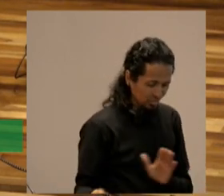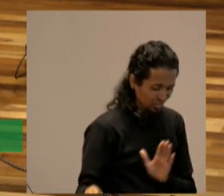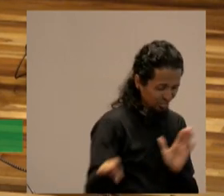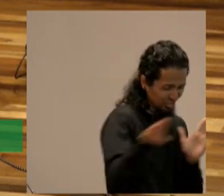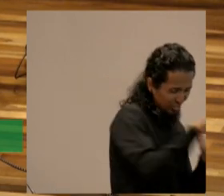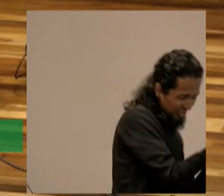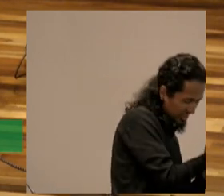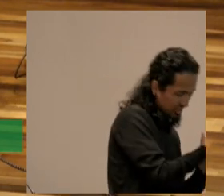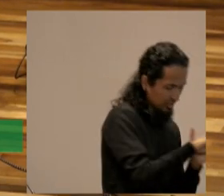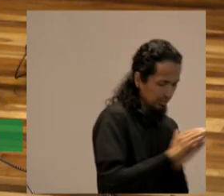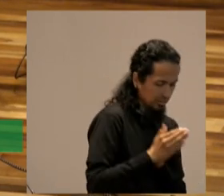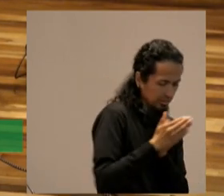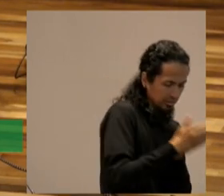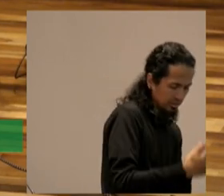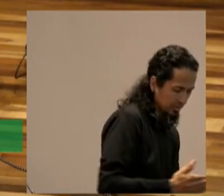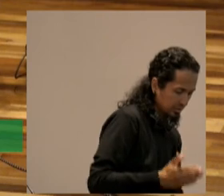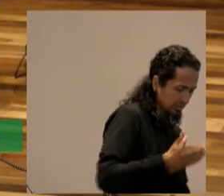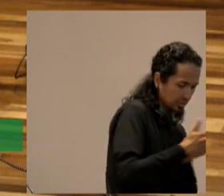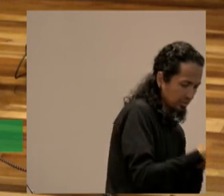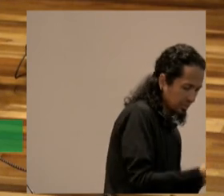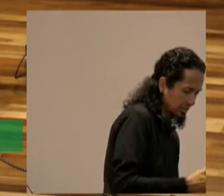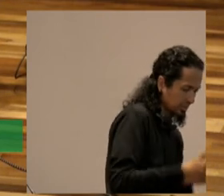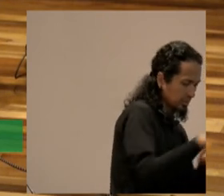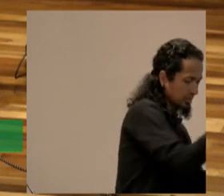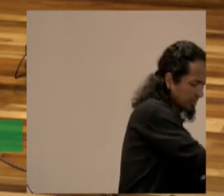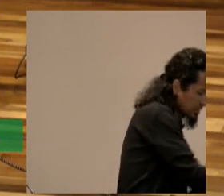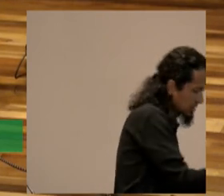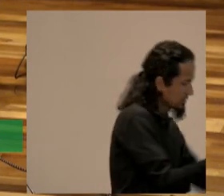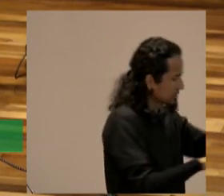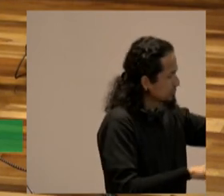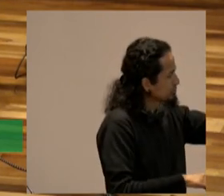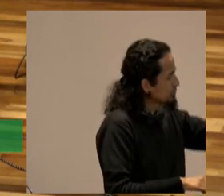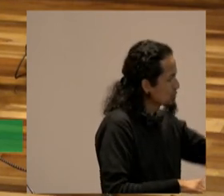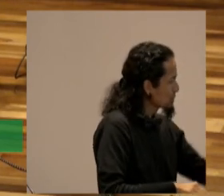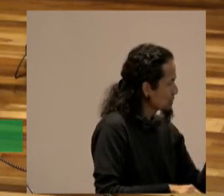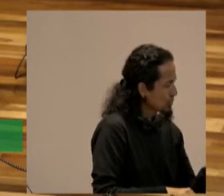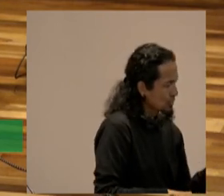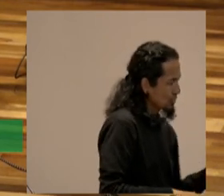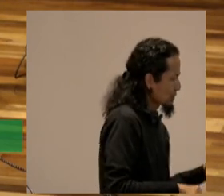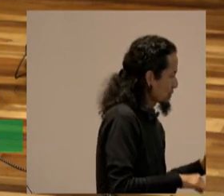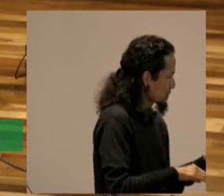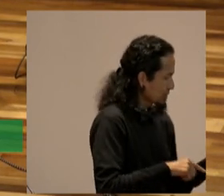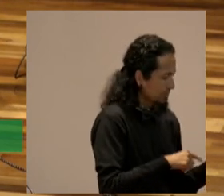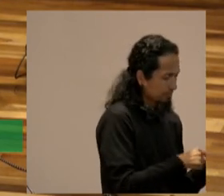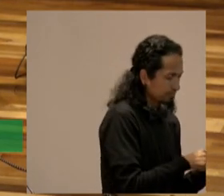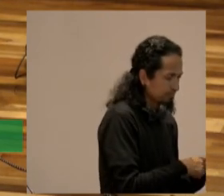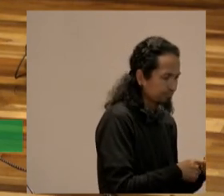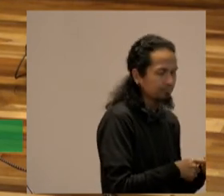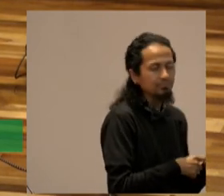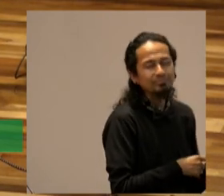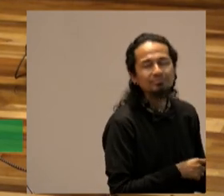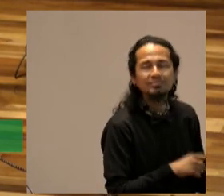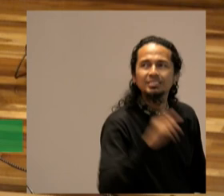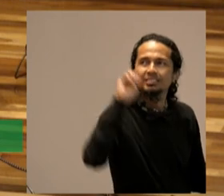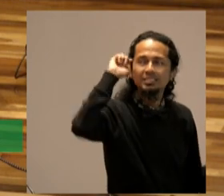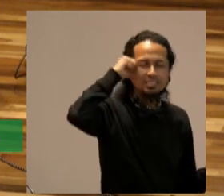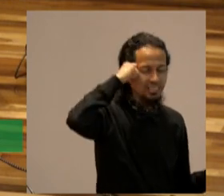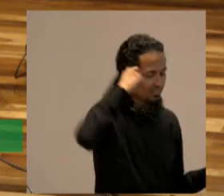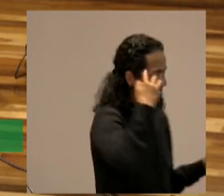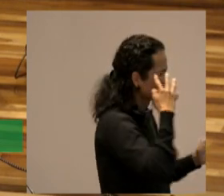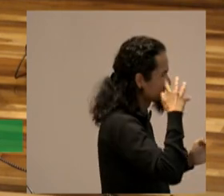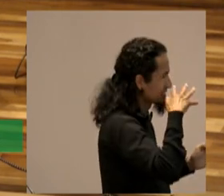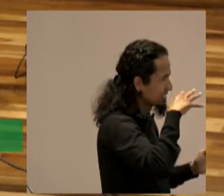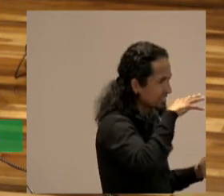sobrevivente no navio que descobriu o Brasil, foi o negro quem viu